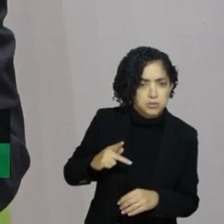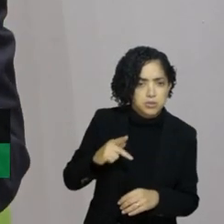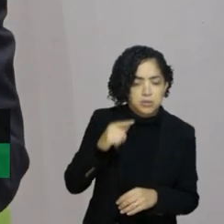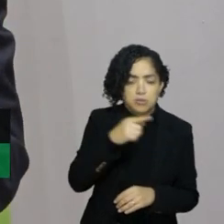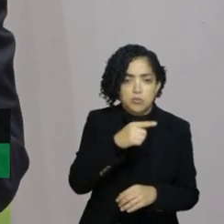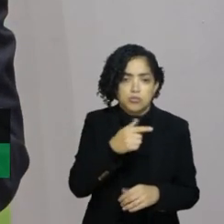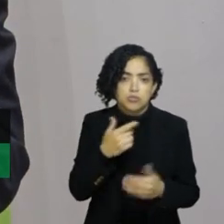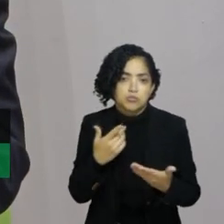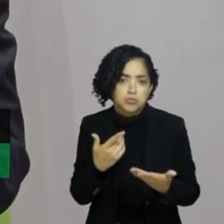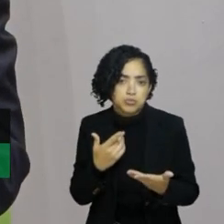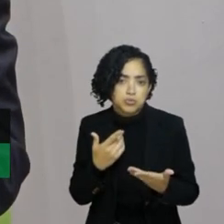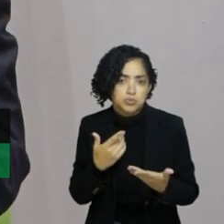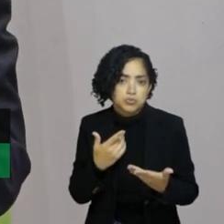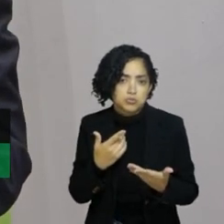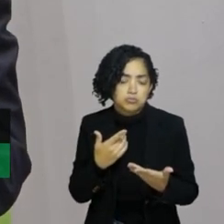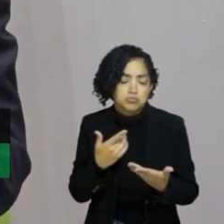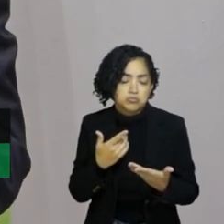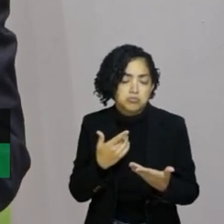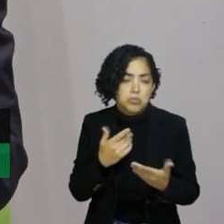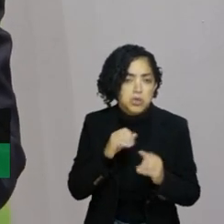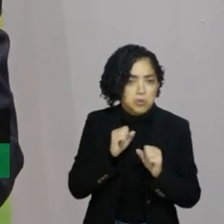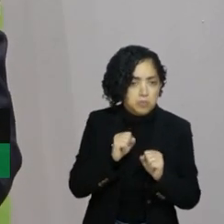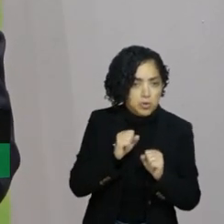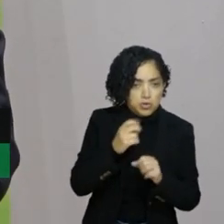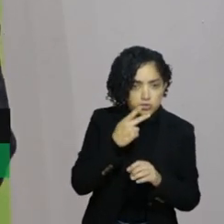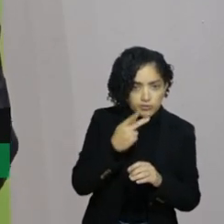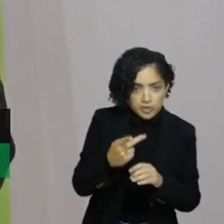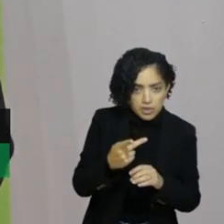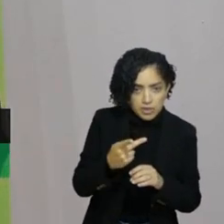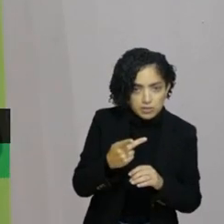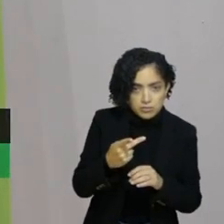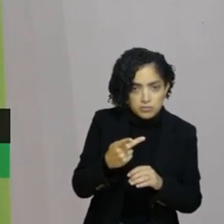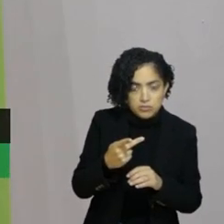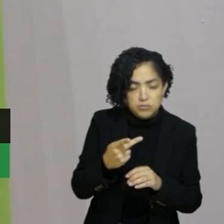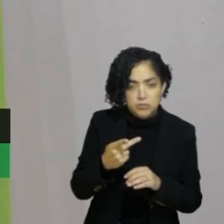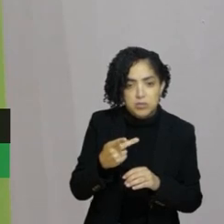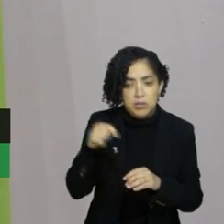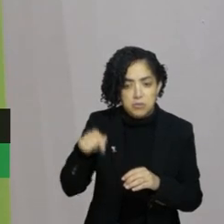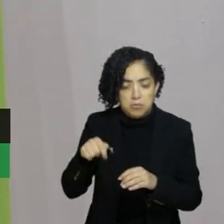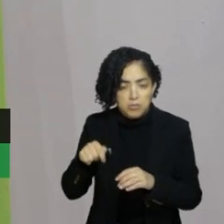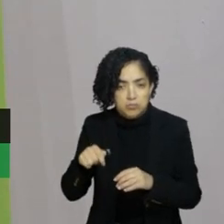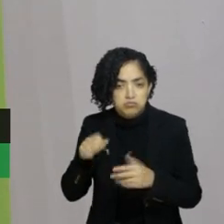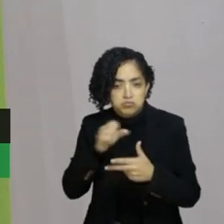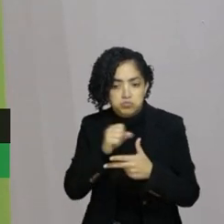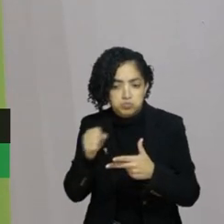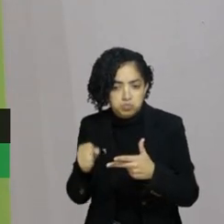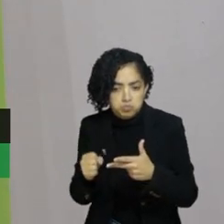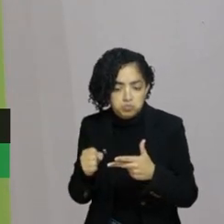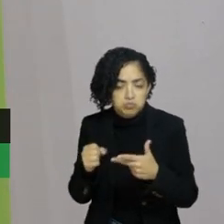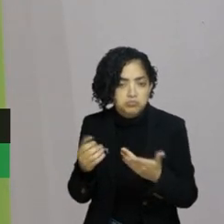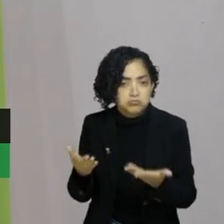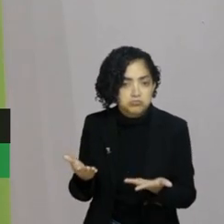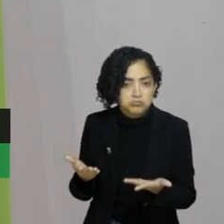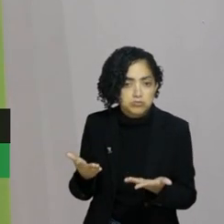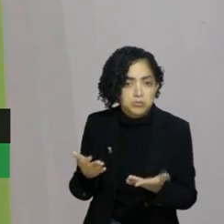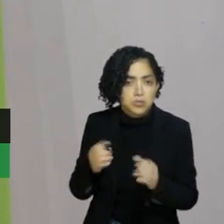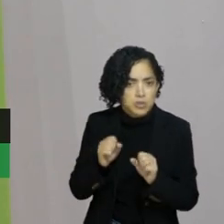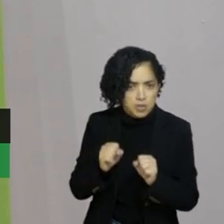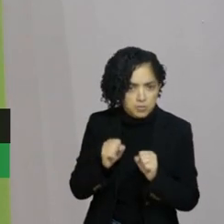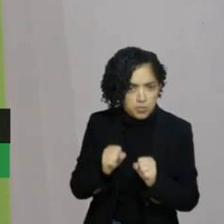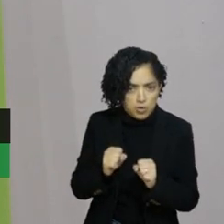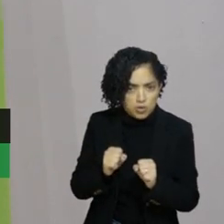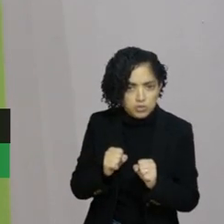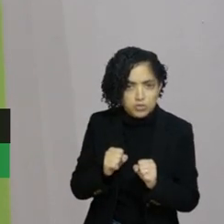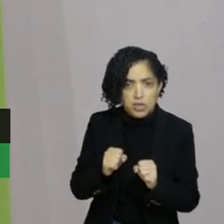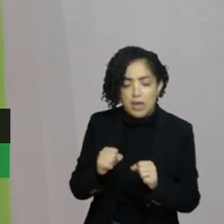do Estado? Ele pode dizer isso para o Poder Judiciário e para a Assembleia Legislativa? Será que o governo pode dizer assim, ó,